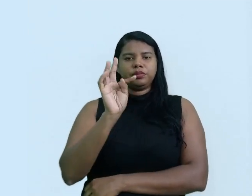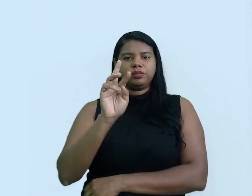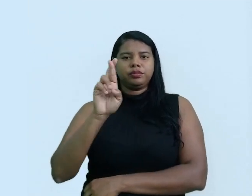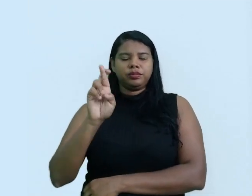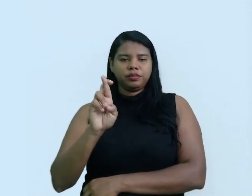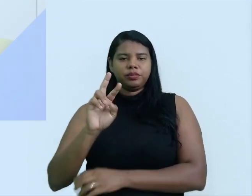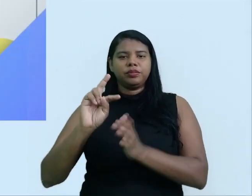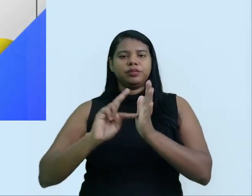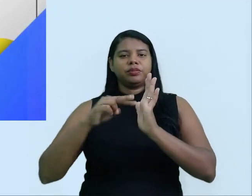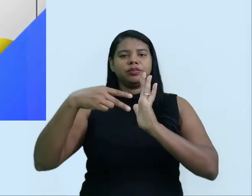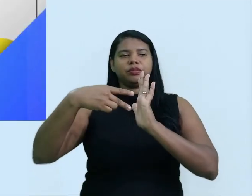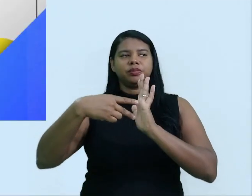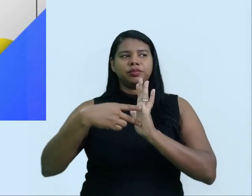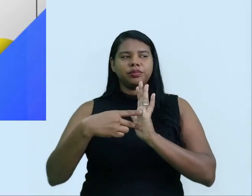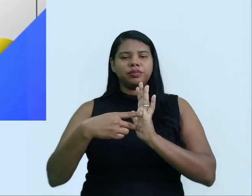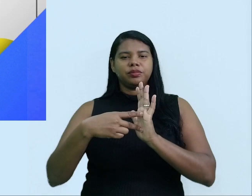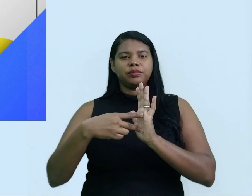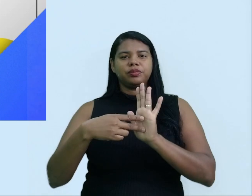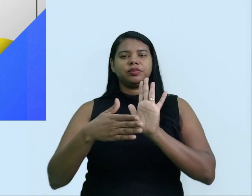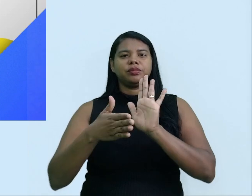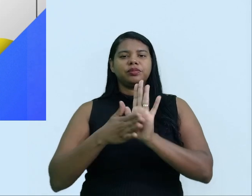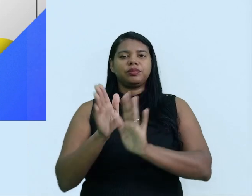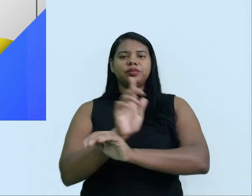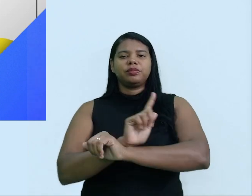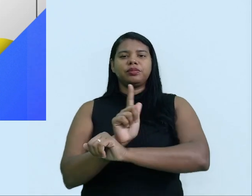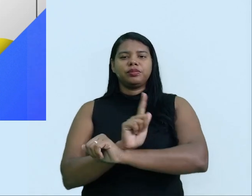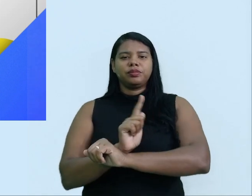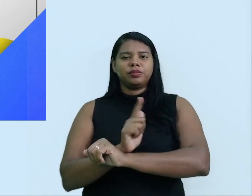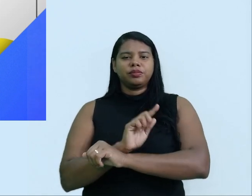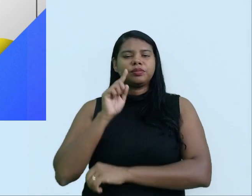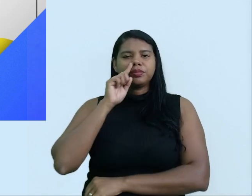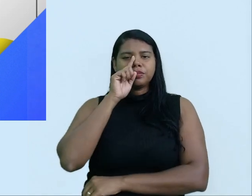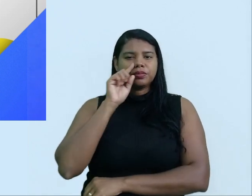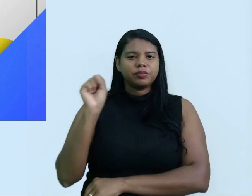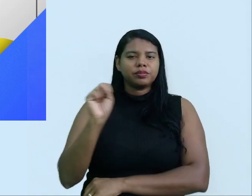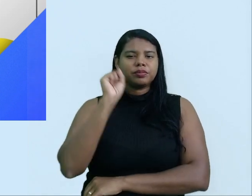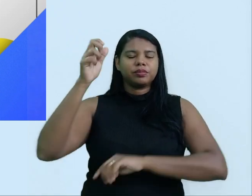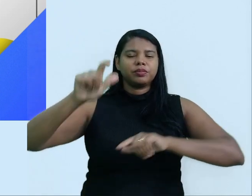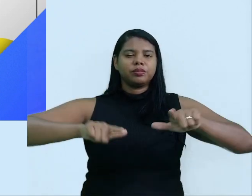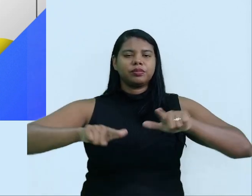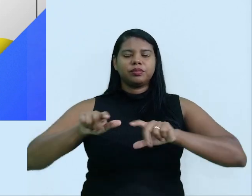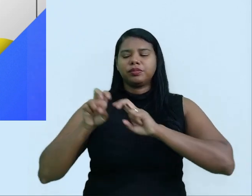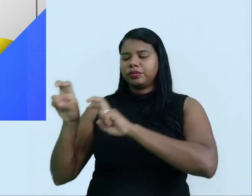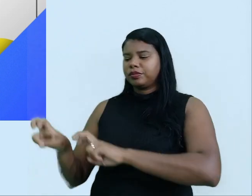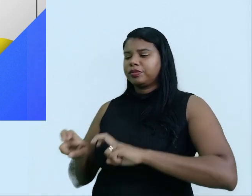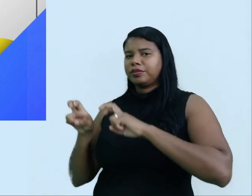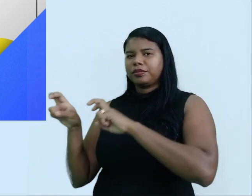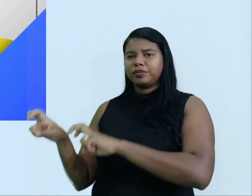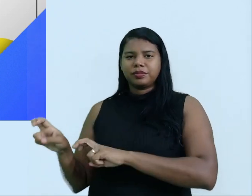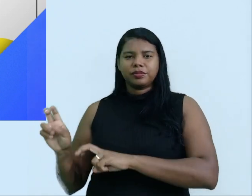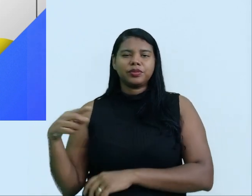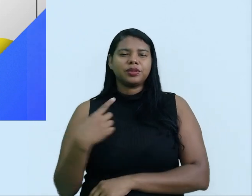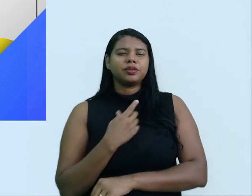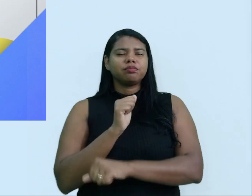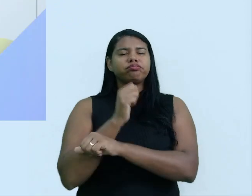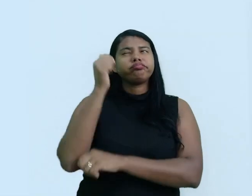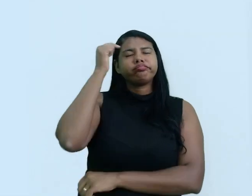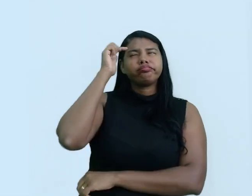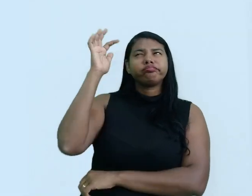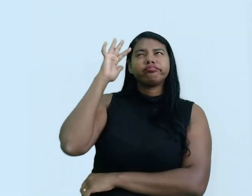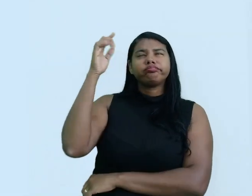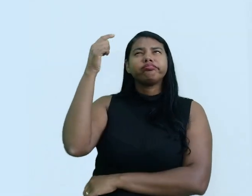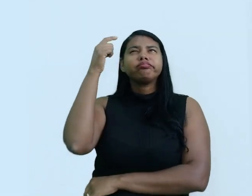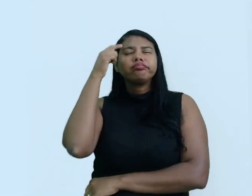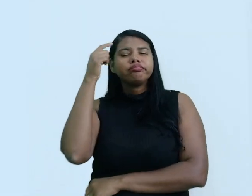PGRTR, que significa um Programa de Gestão de Riscos para o Trabalho Rural. Tá? Se a gente parar para pensar